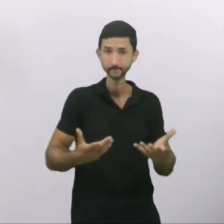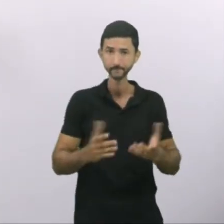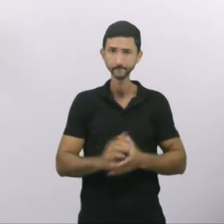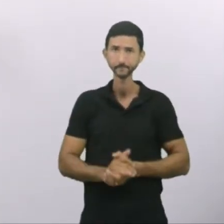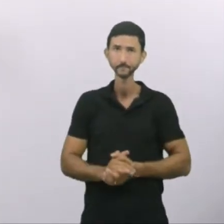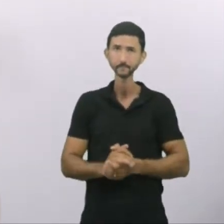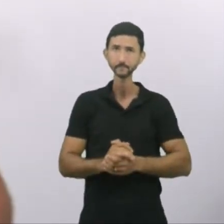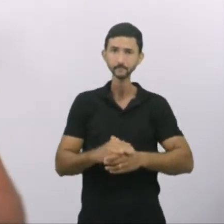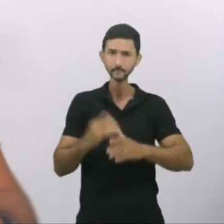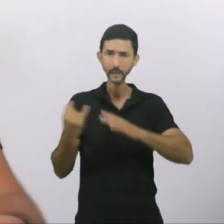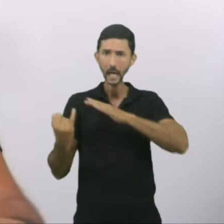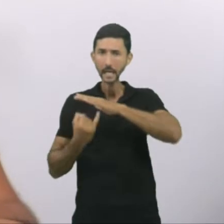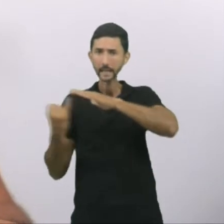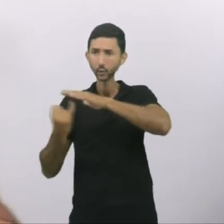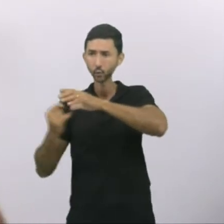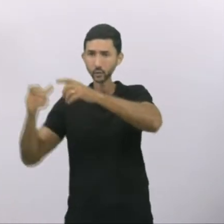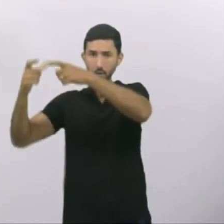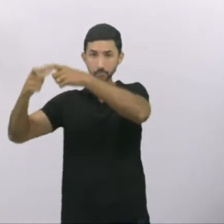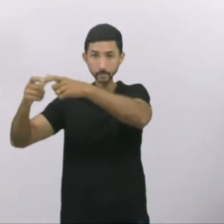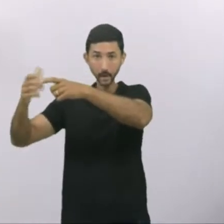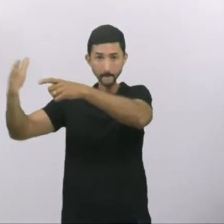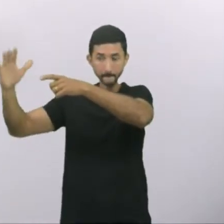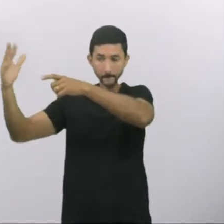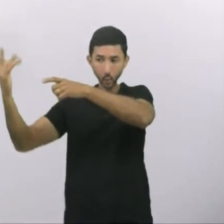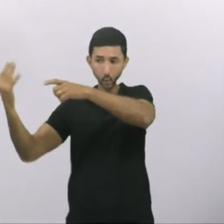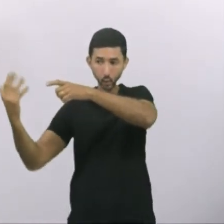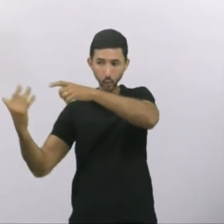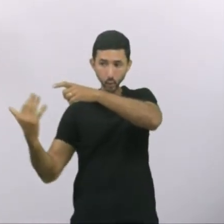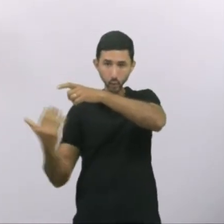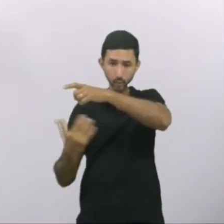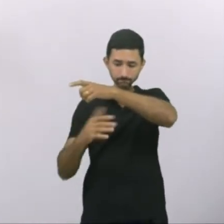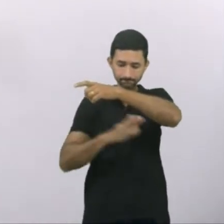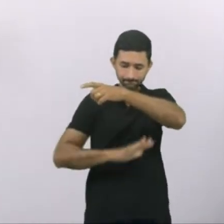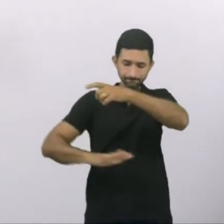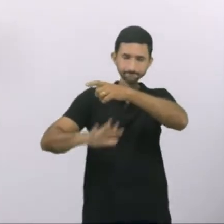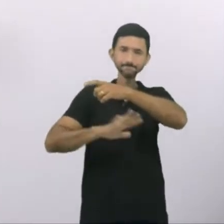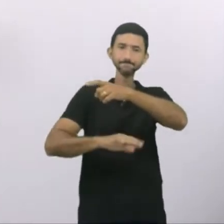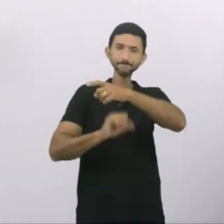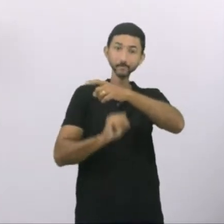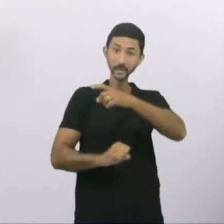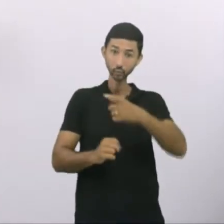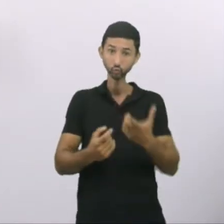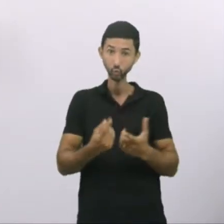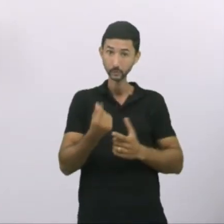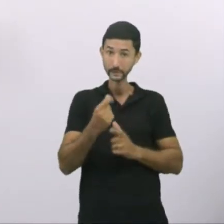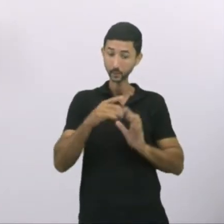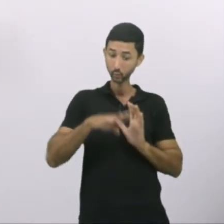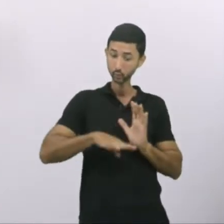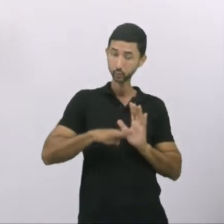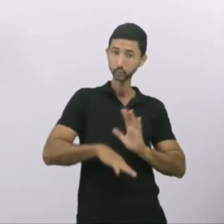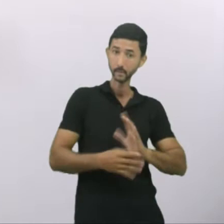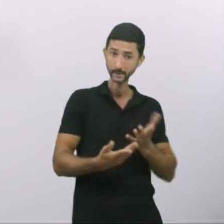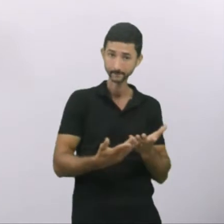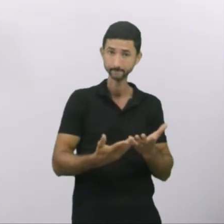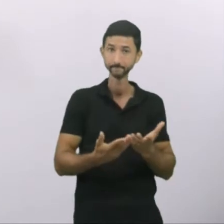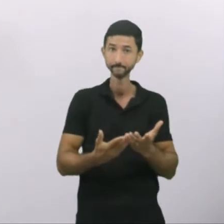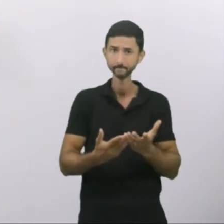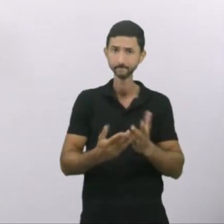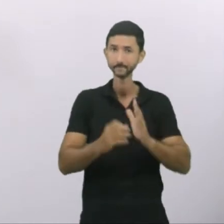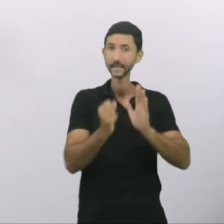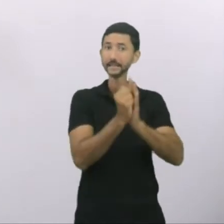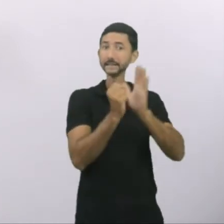indústrias vão começar a se deslocar para a região sul dos Estados Unidos em busca de vantagens locacionais.